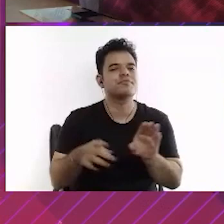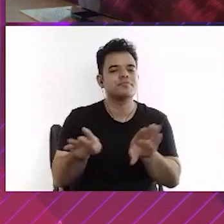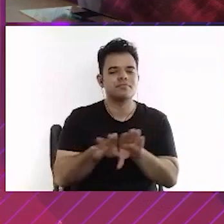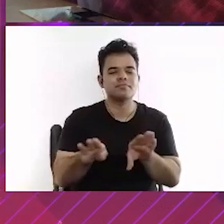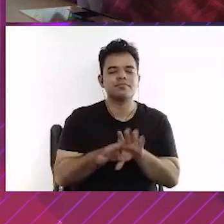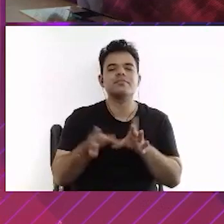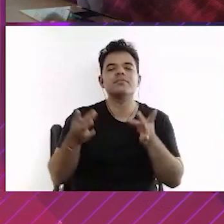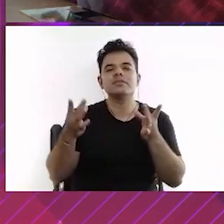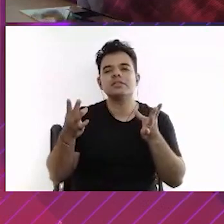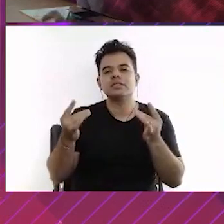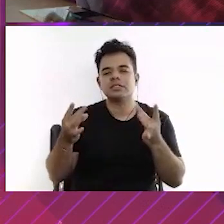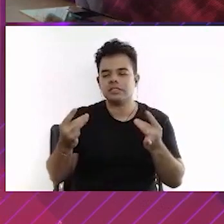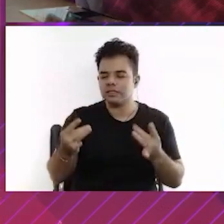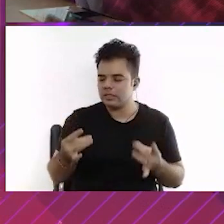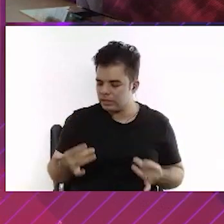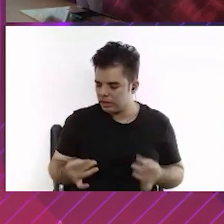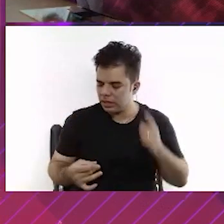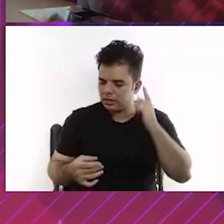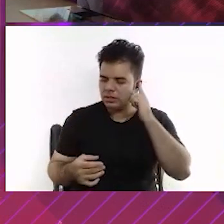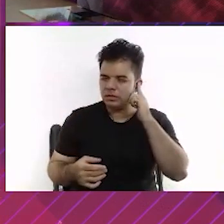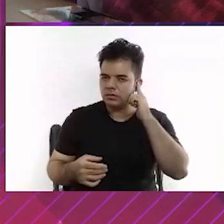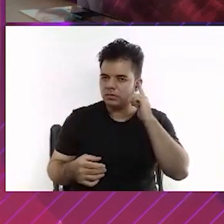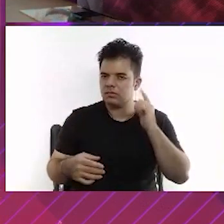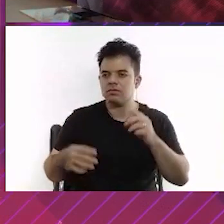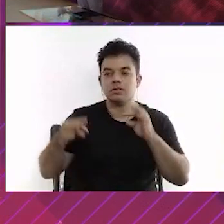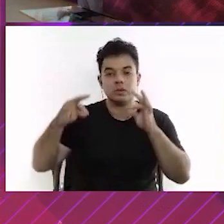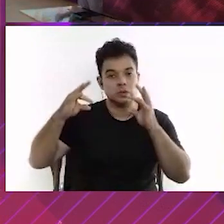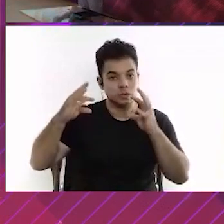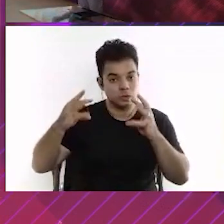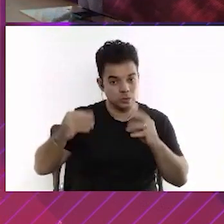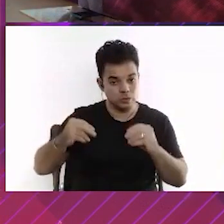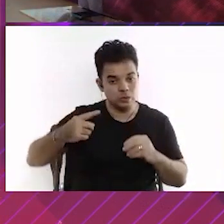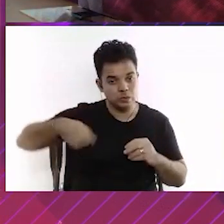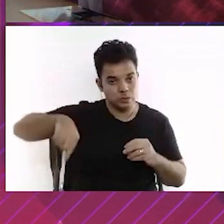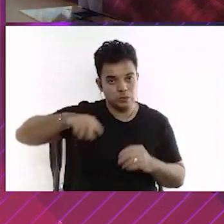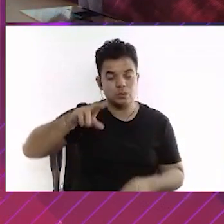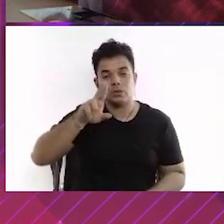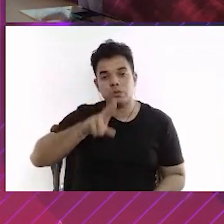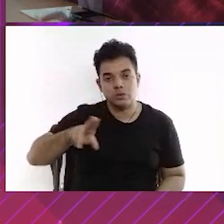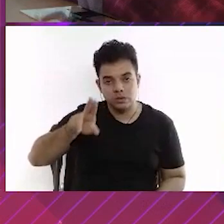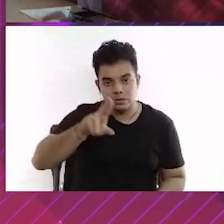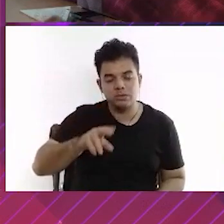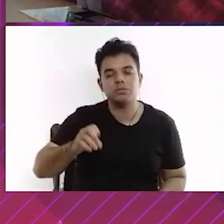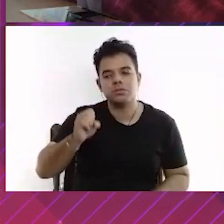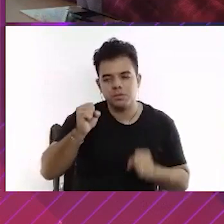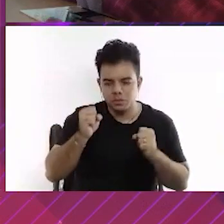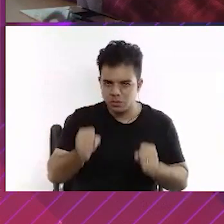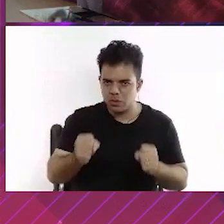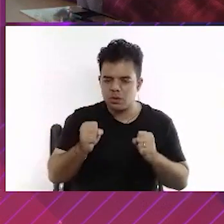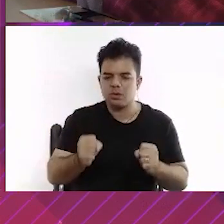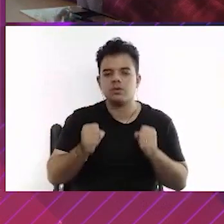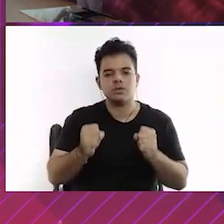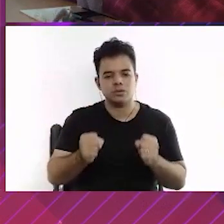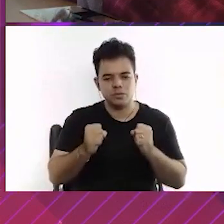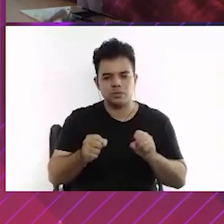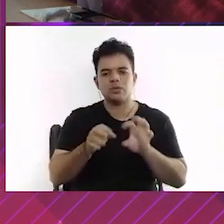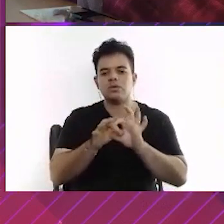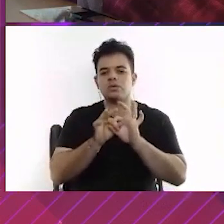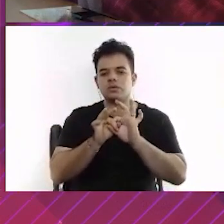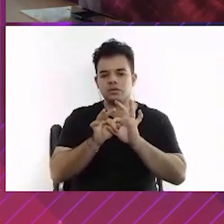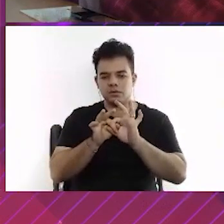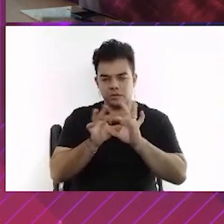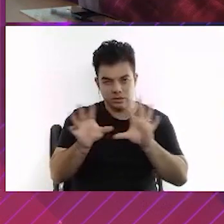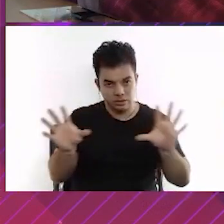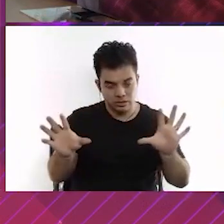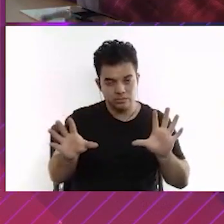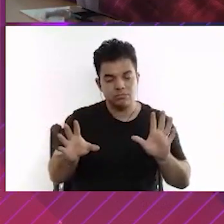exemplo, todas as referências e ferramentas que foram utilizadas, eu também posso disponibilizar, né? Eu fiz um compilado de ferramentas